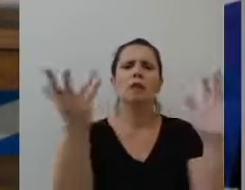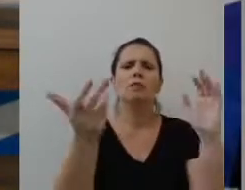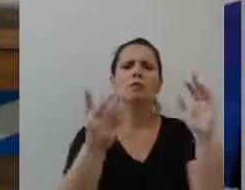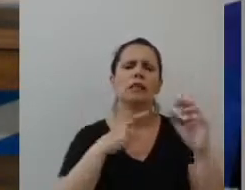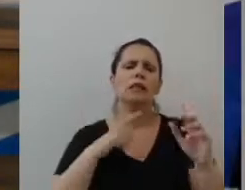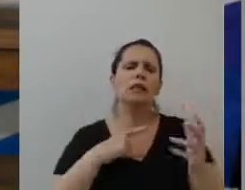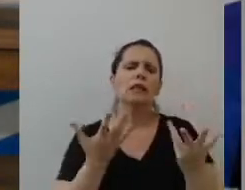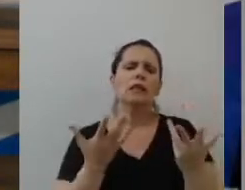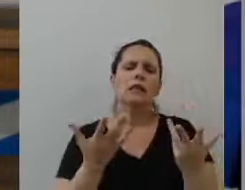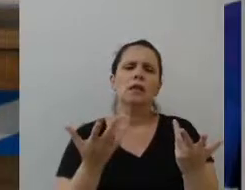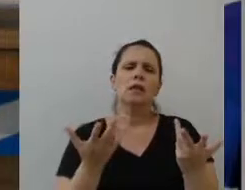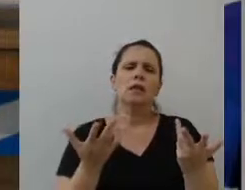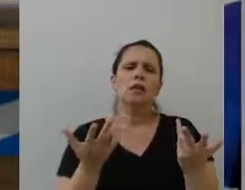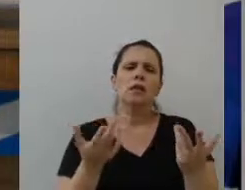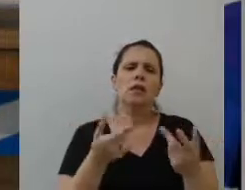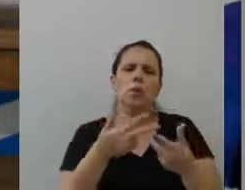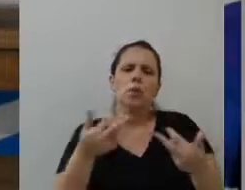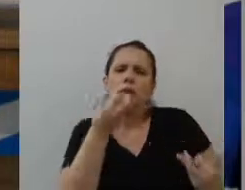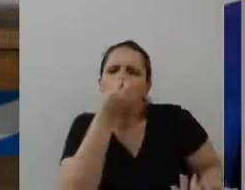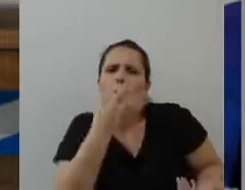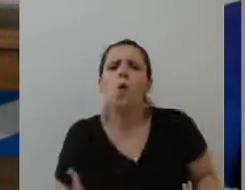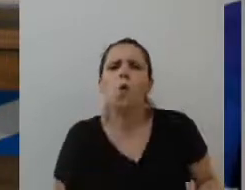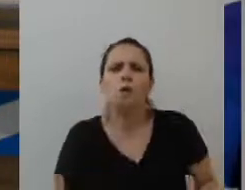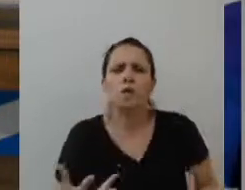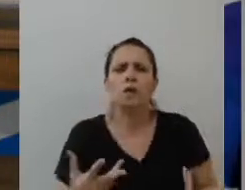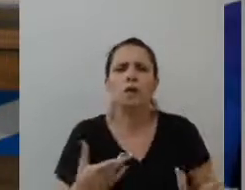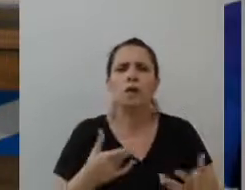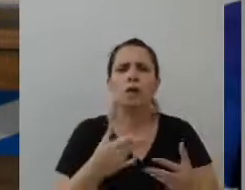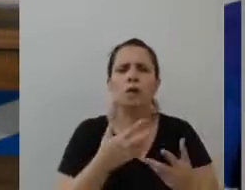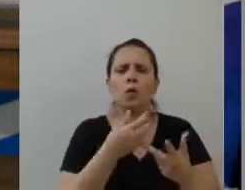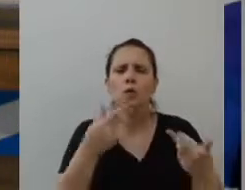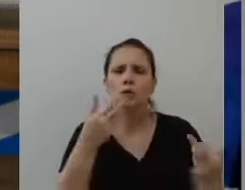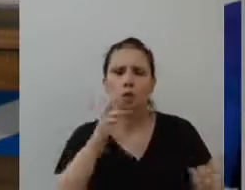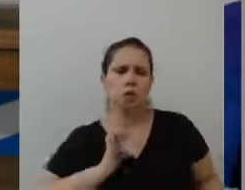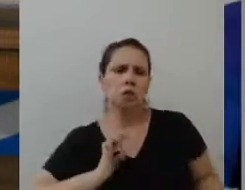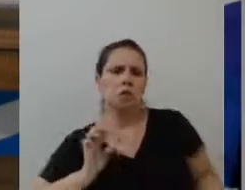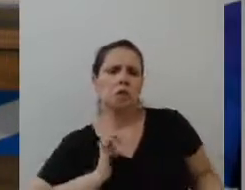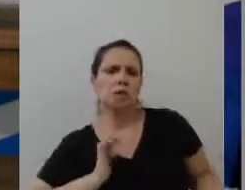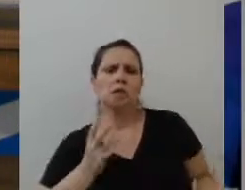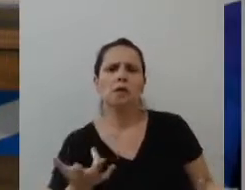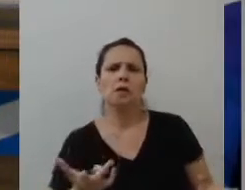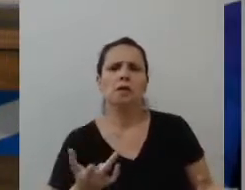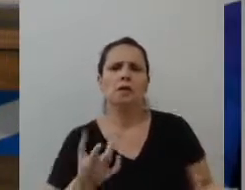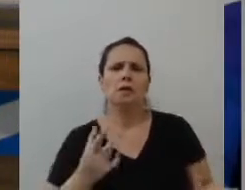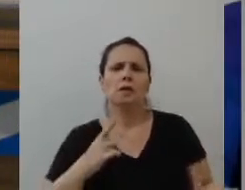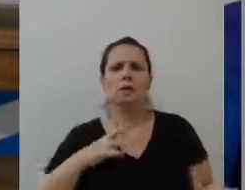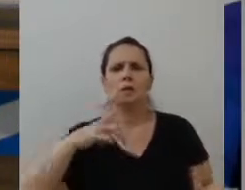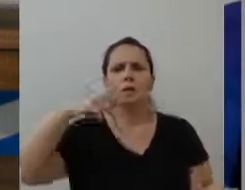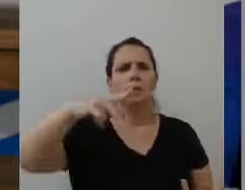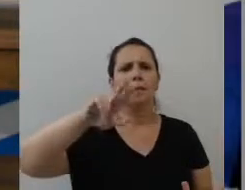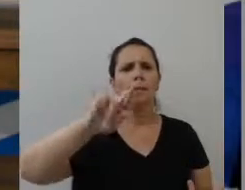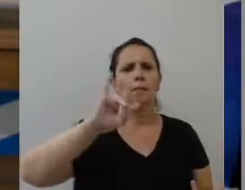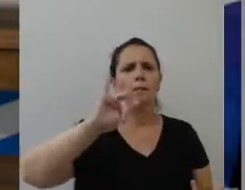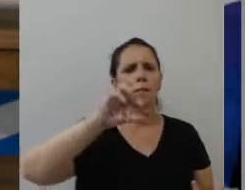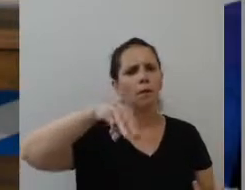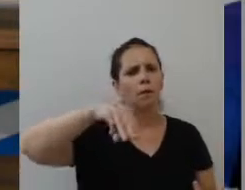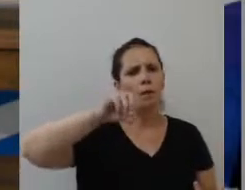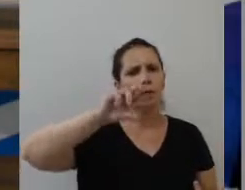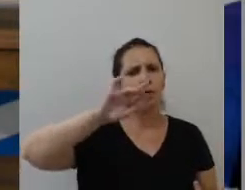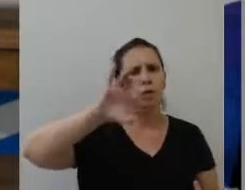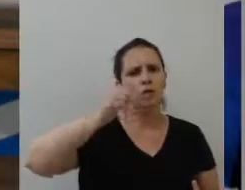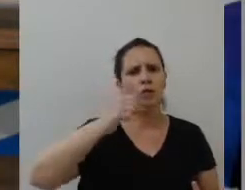primores, minha terra tem primores, tem coisas boas, tem características tão ricas que tais primores não encontro aqui em